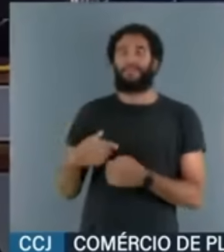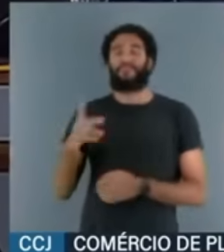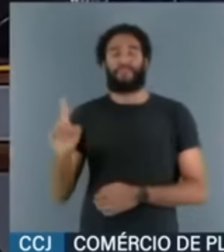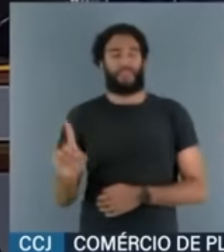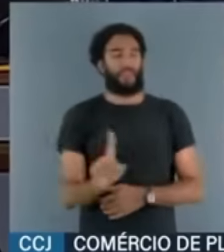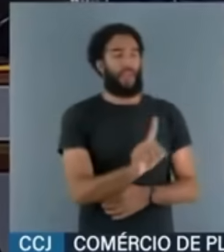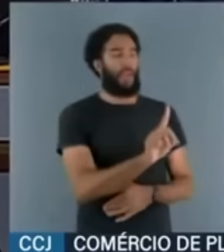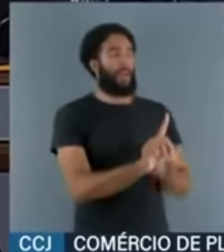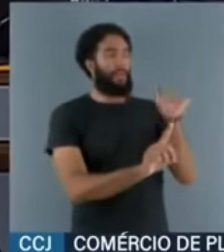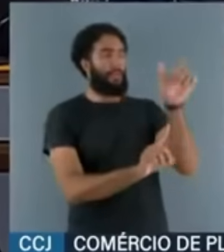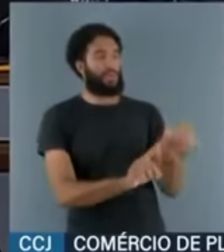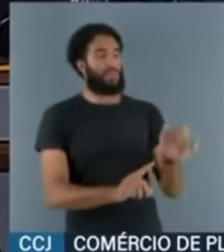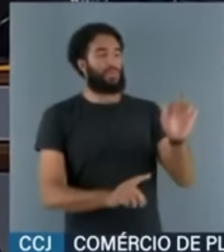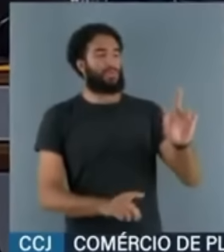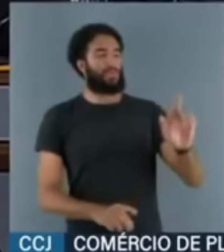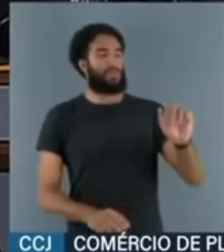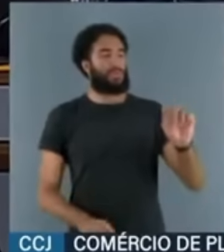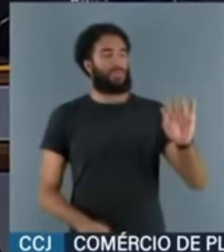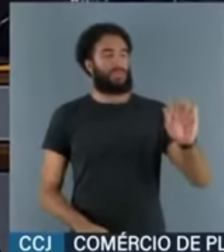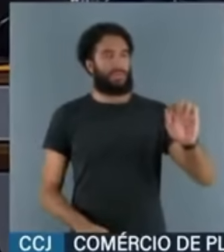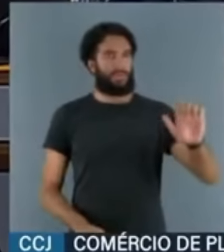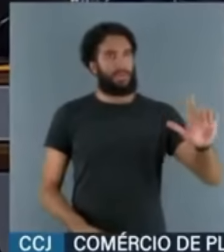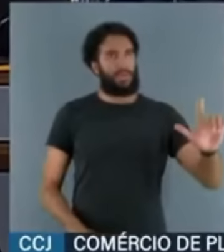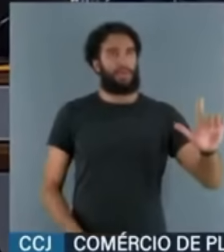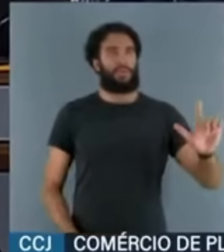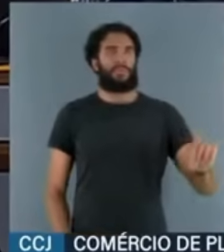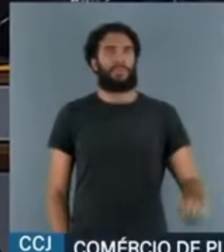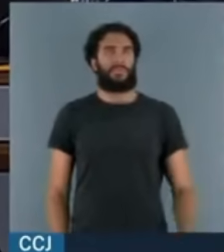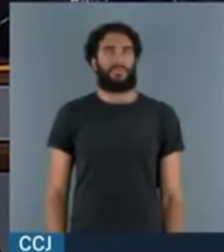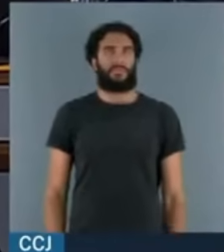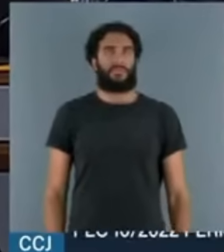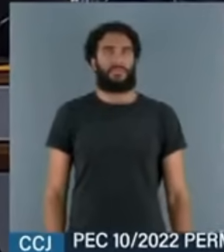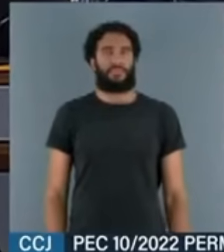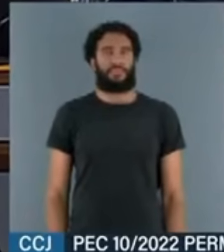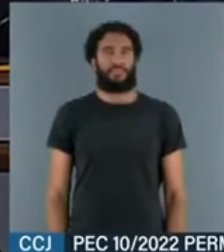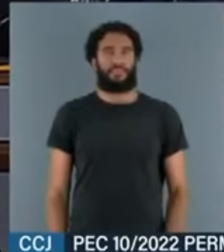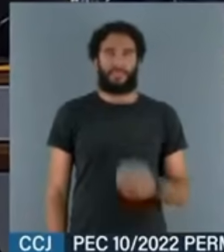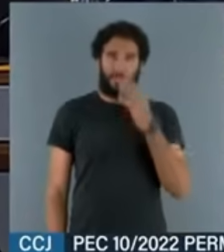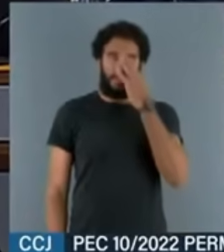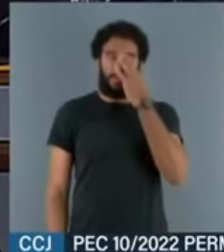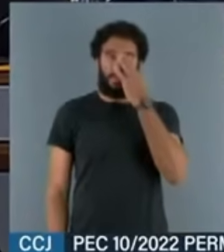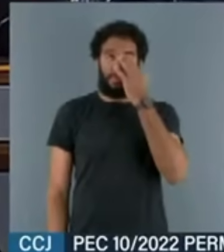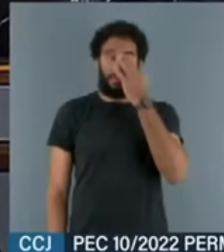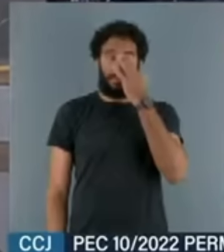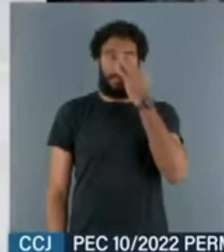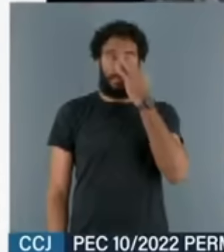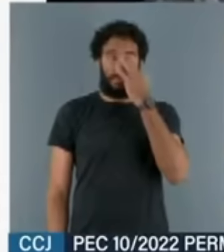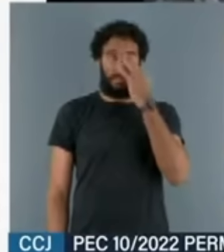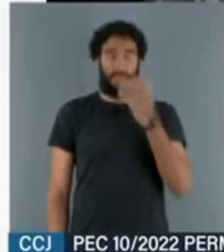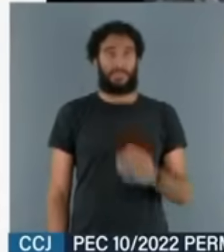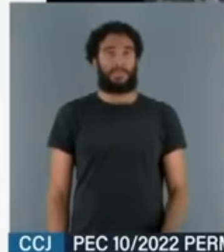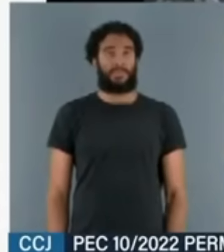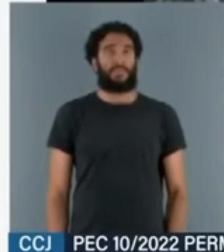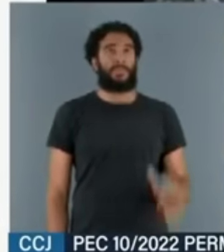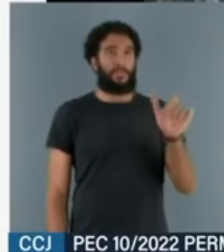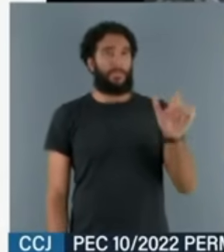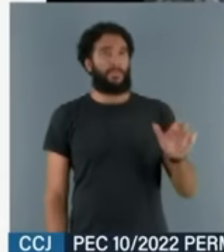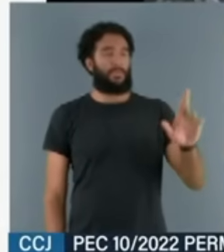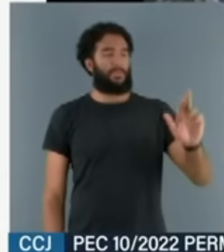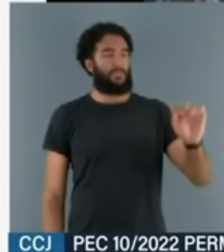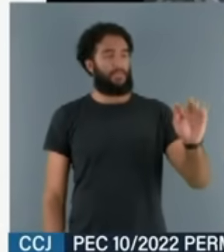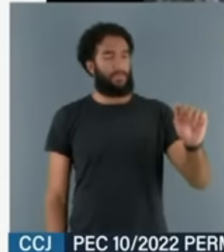Rafael, que era quem estava. Tem a imagem já direto lá, tá aqui. O Rafael estava aqui,